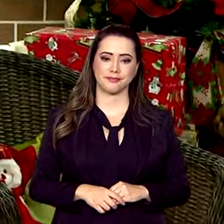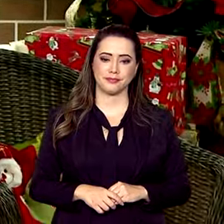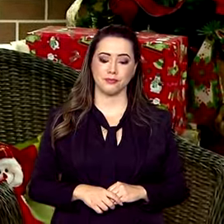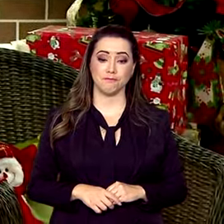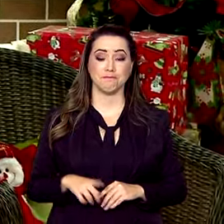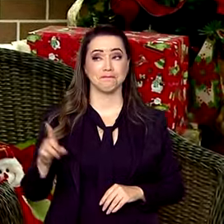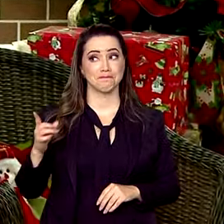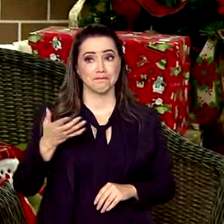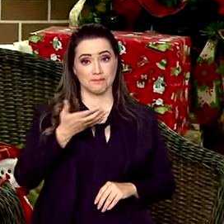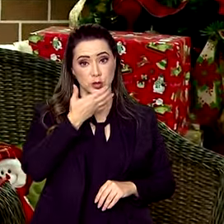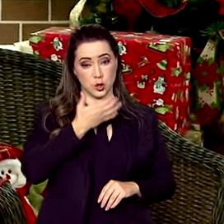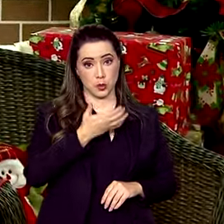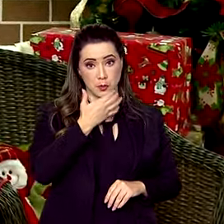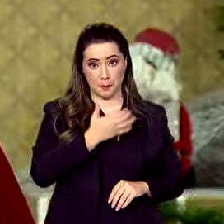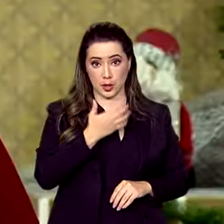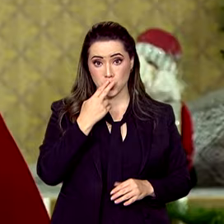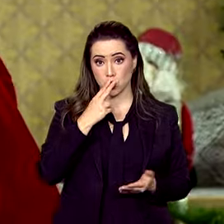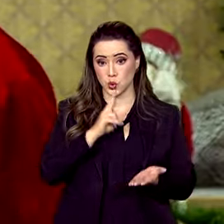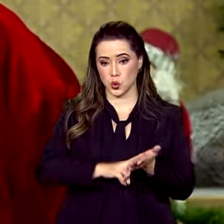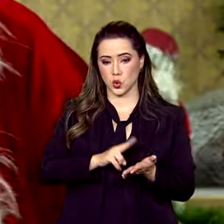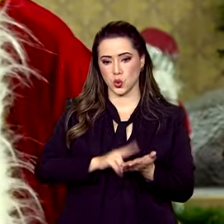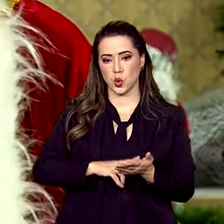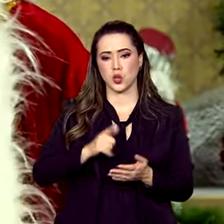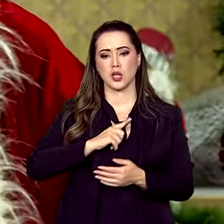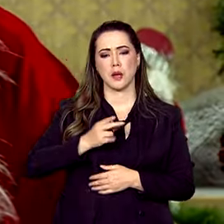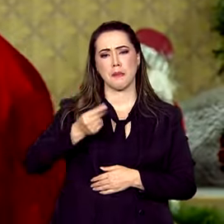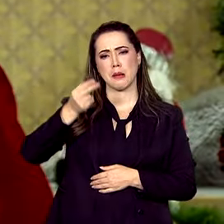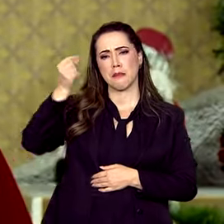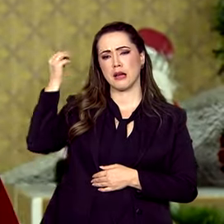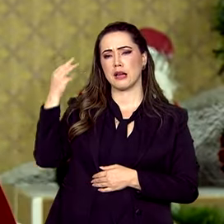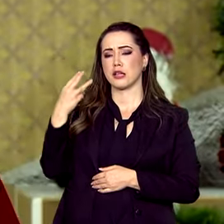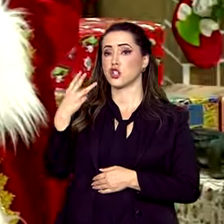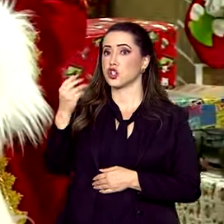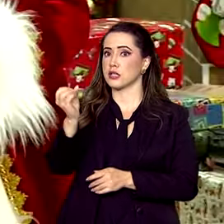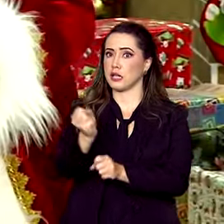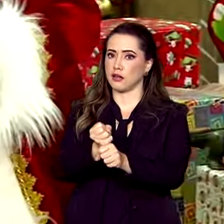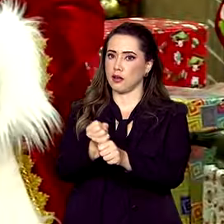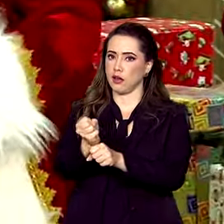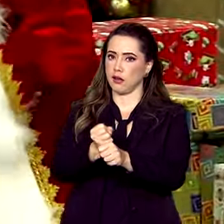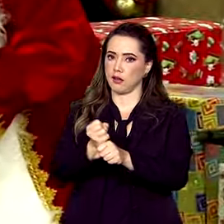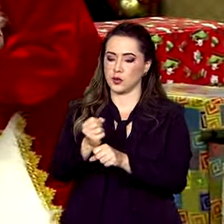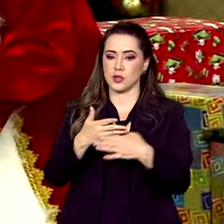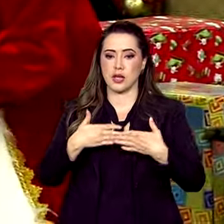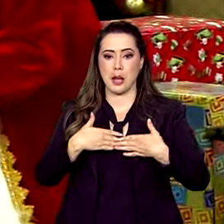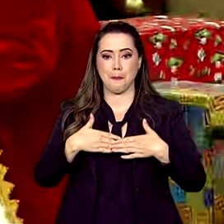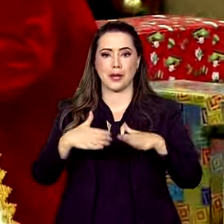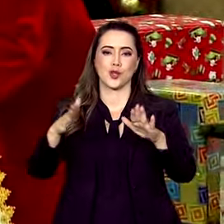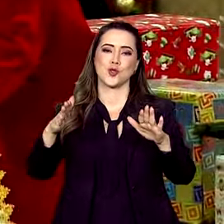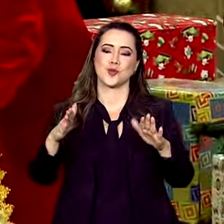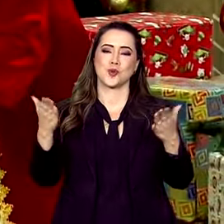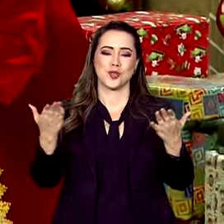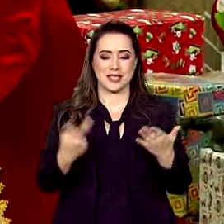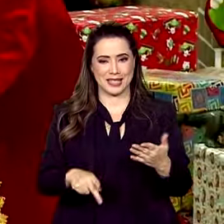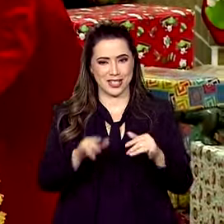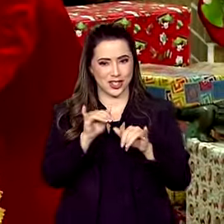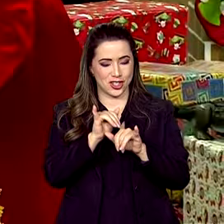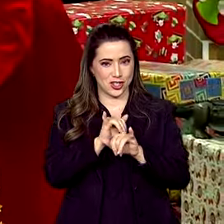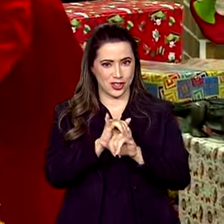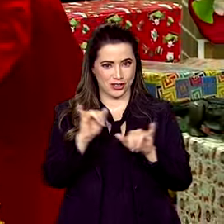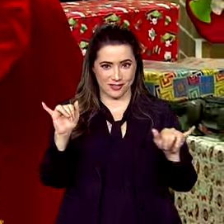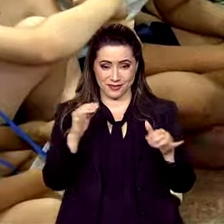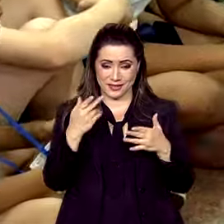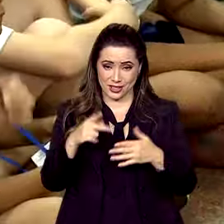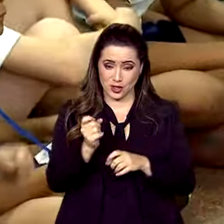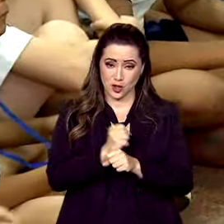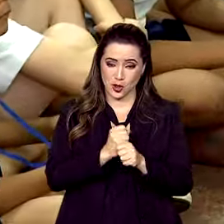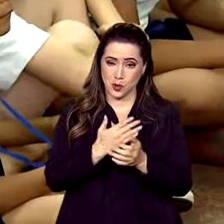O Papai Noel dos Correios existe há mais de 3 décadas. A abertura da campanha deste ano foi lançada